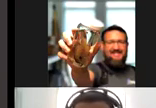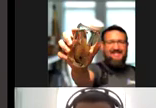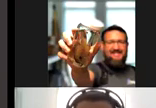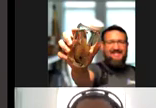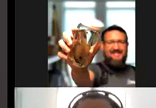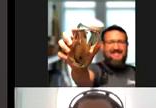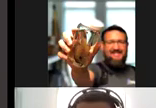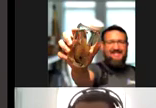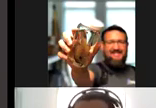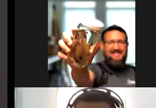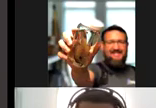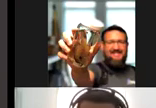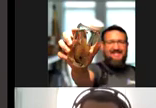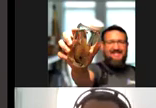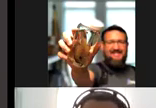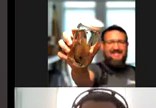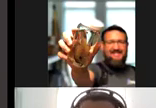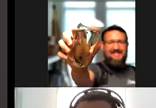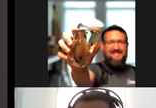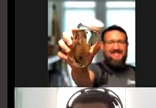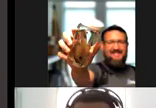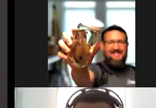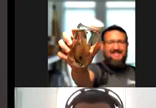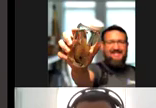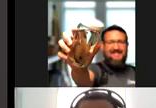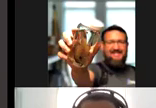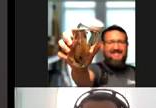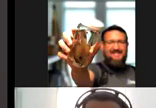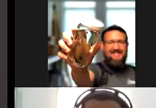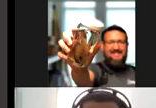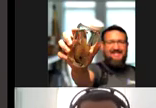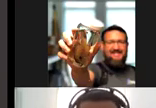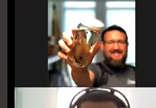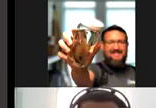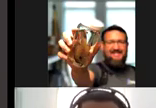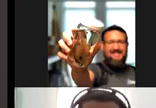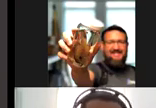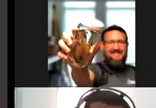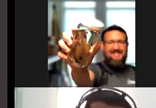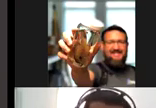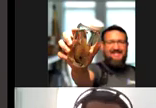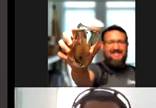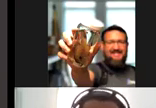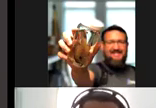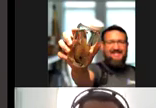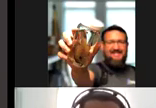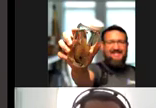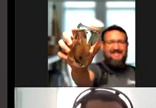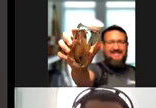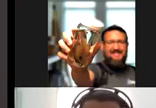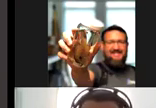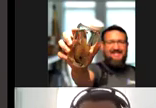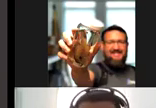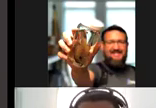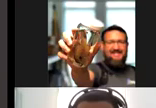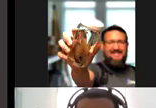homogeneidade de variâncias, esse modelo aqui que a gente fez, ele também assumiu muita coisa, né? Não vou delinear agora,